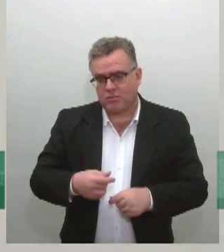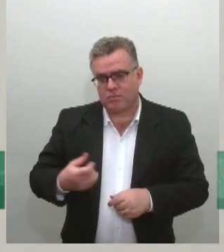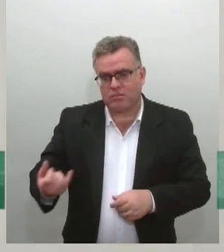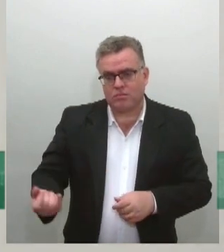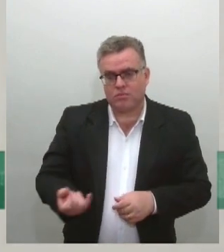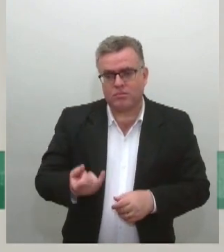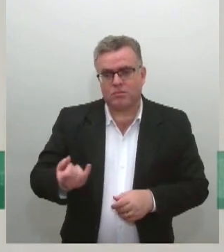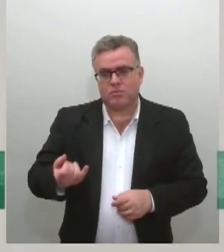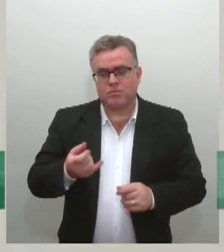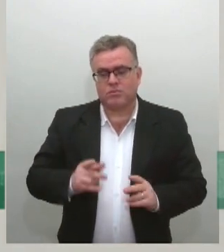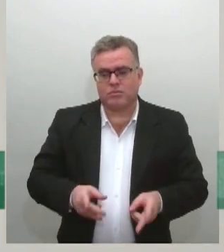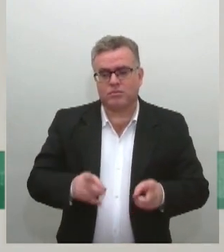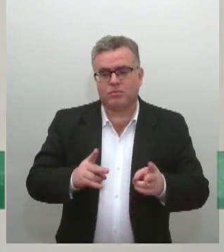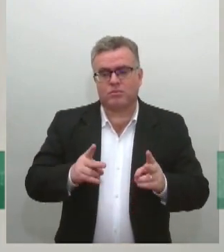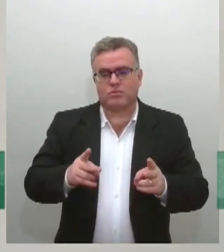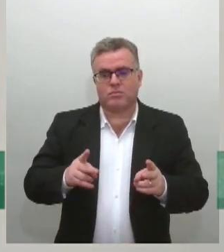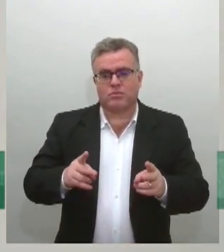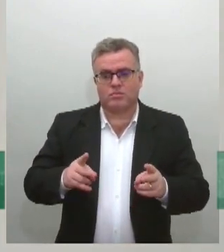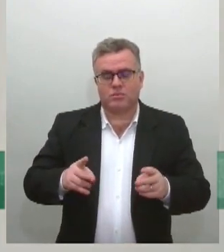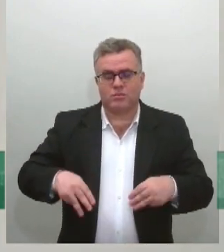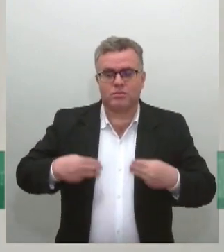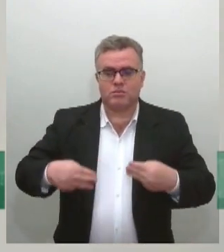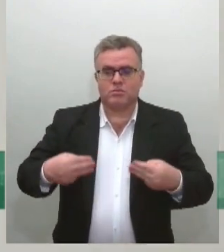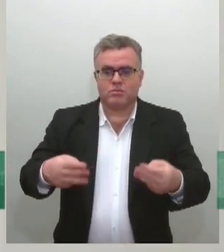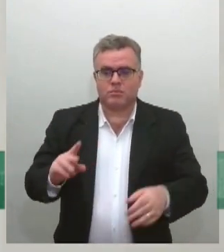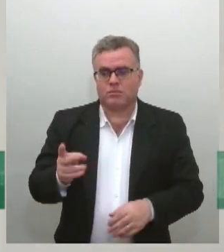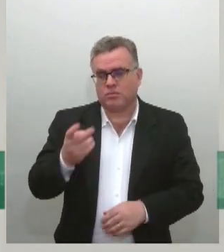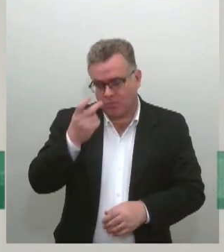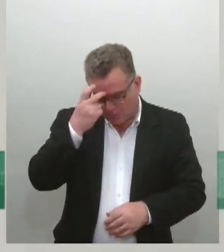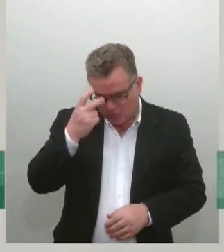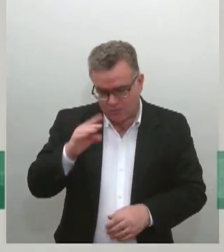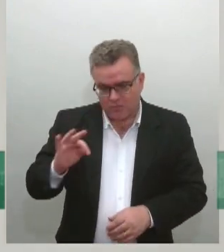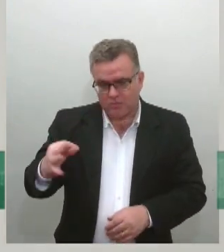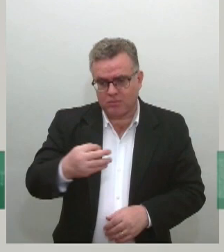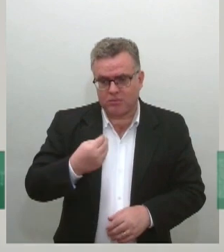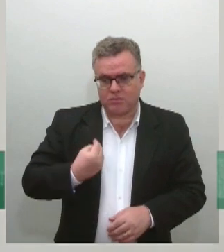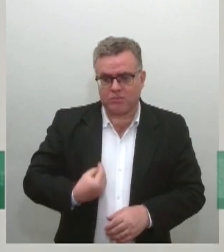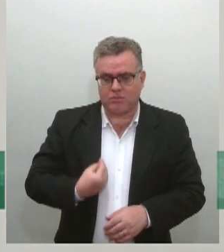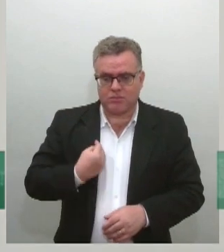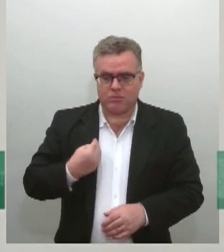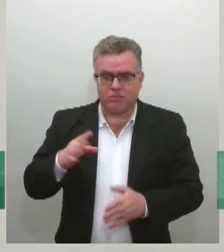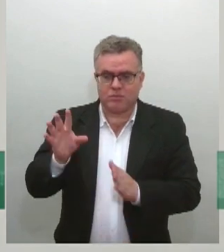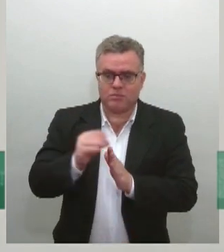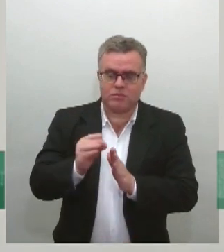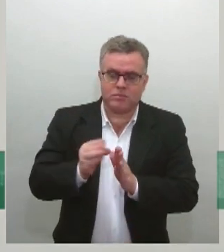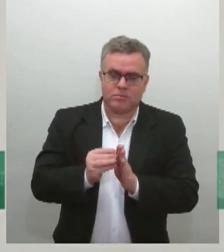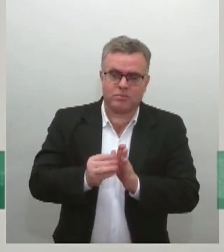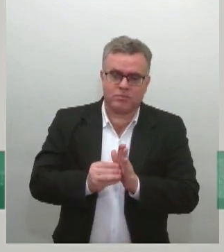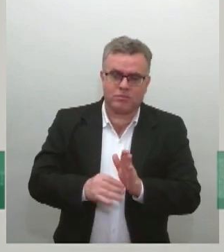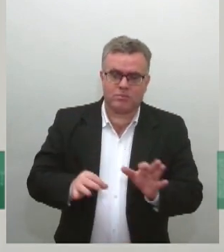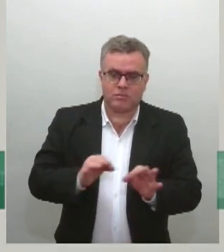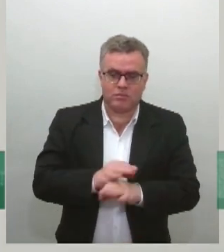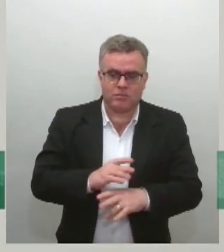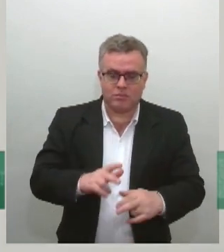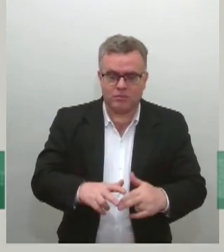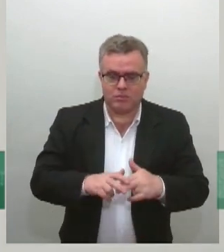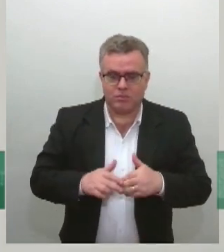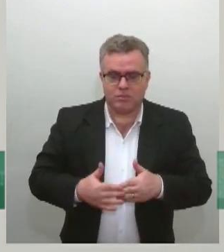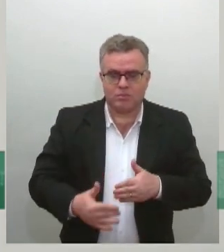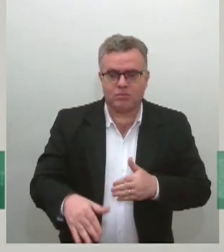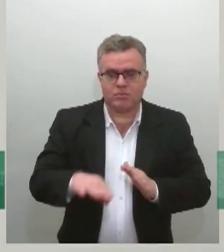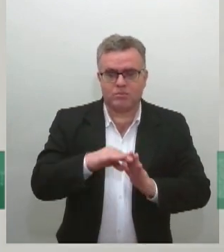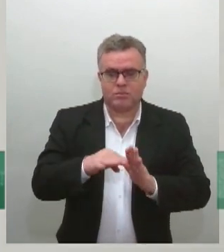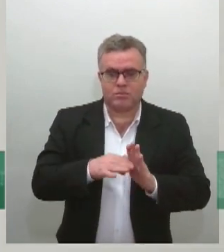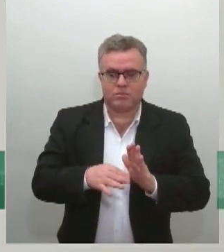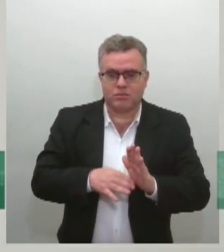o Ministério da Cultura a participação popular. Isso, inclusive, estará previsto na regulamentação, que é também uma atribuição agora do Ministério da